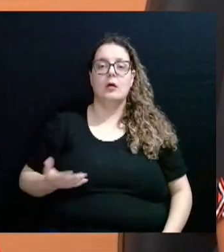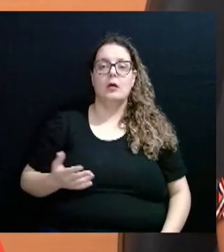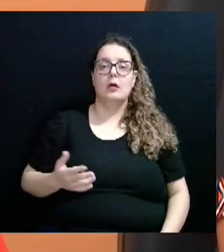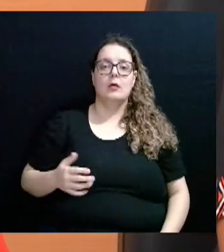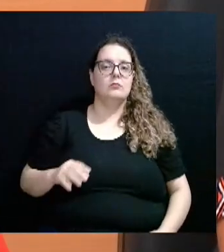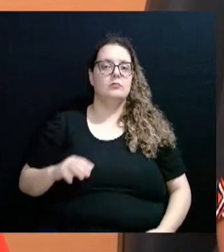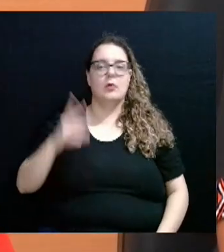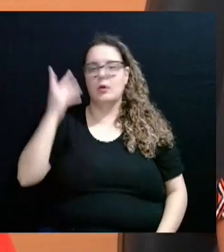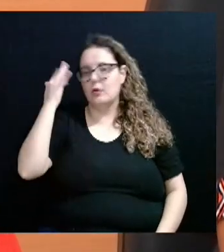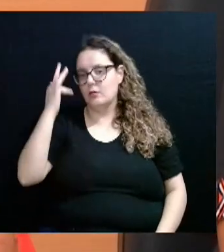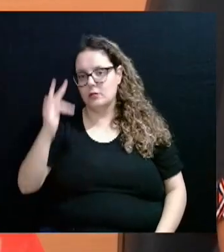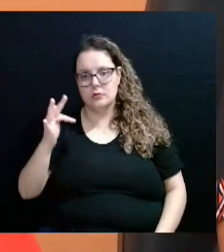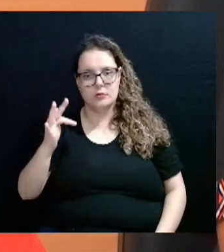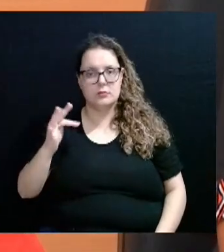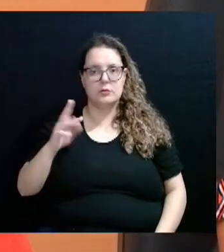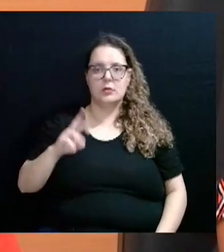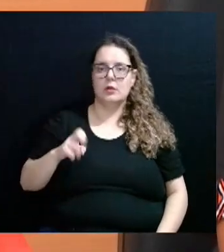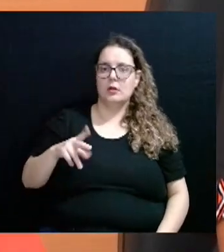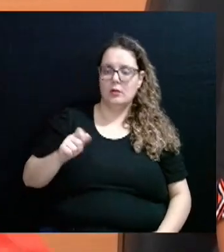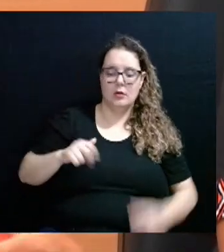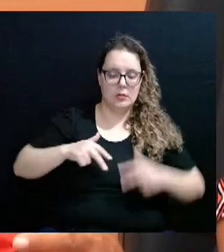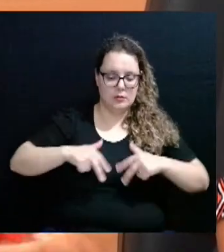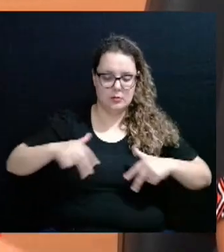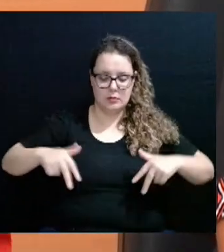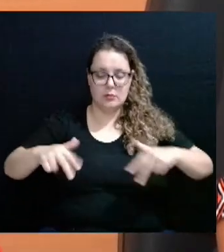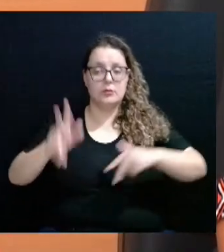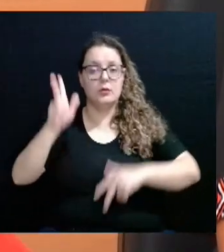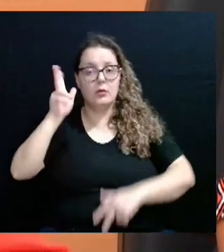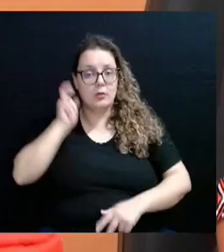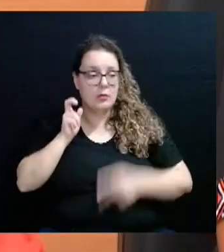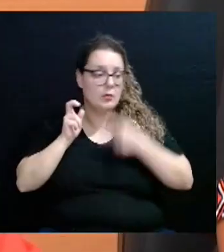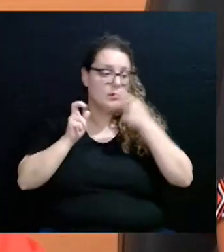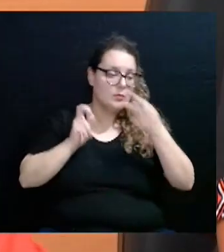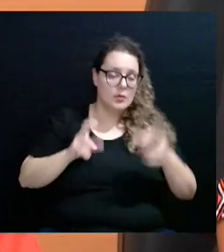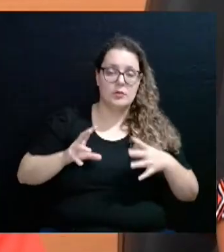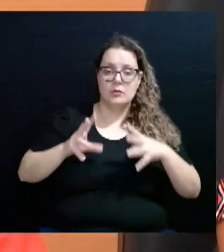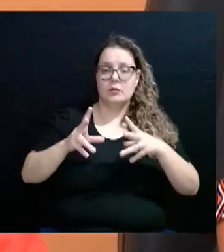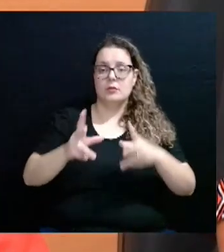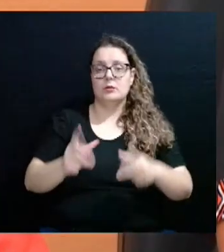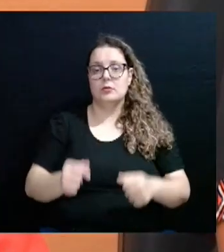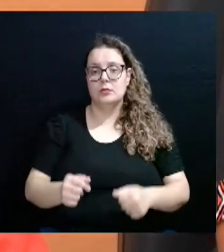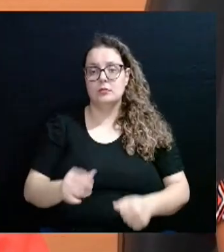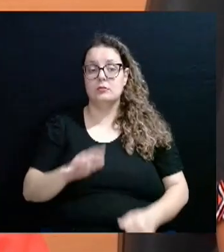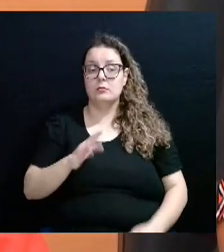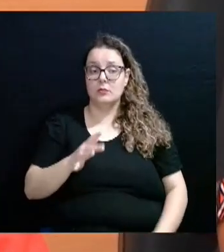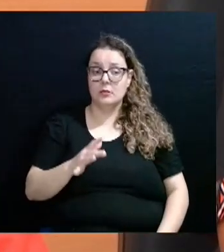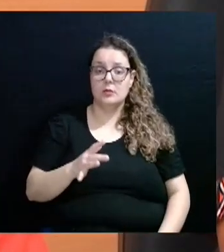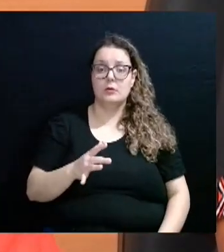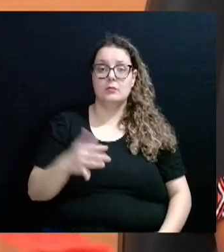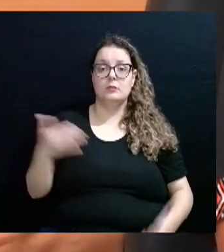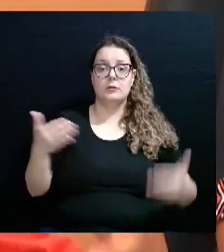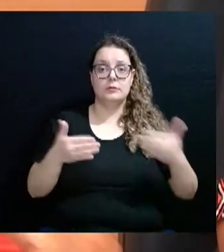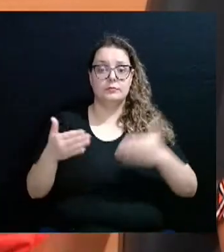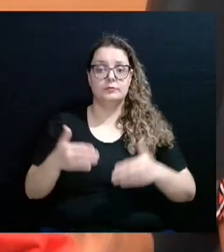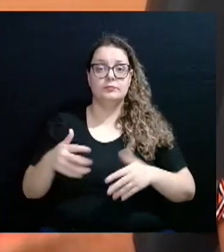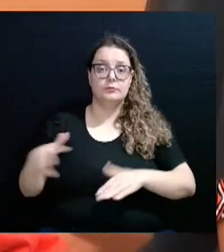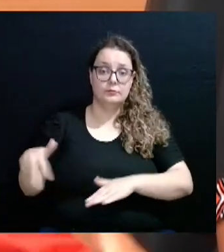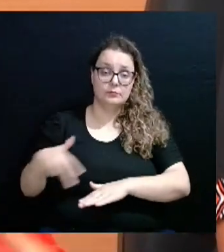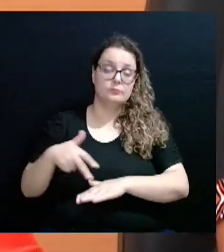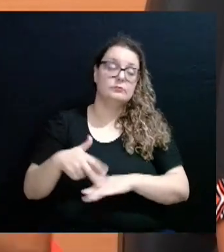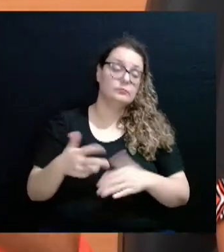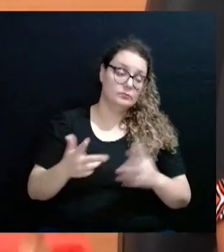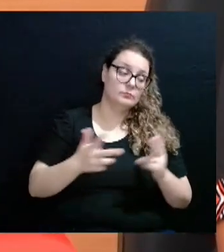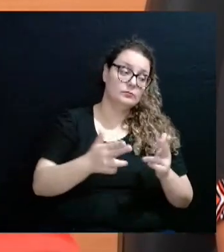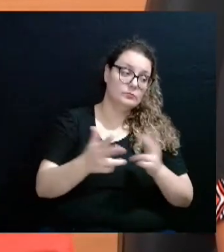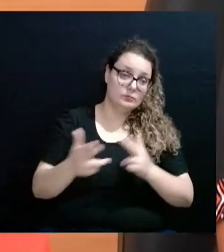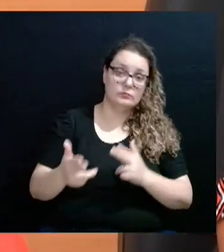ouvir, de você falar e de todos terem mais ou menos a mesma participação e protagonismo, né? Então esse